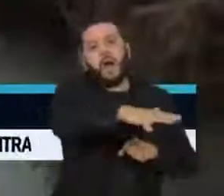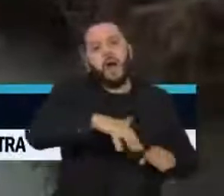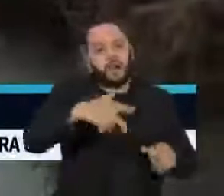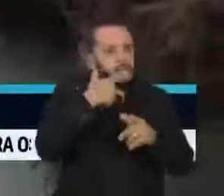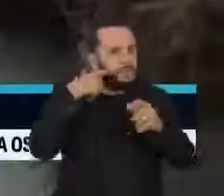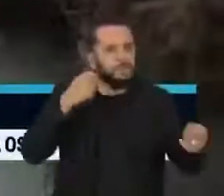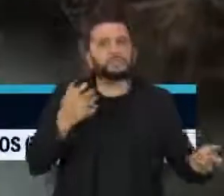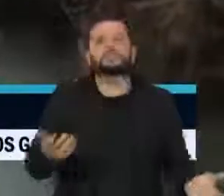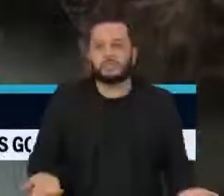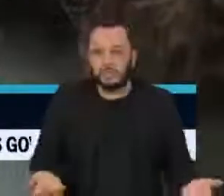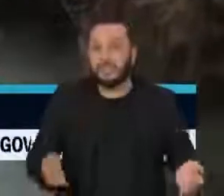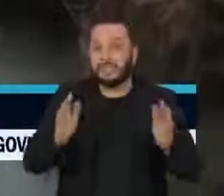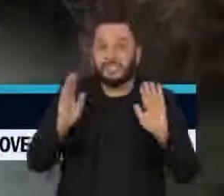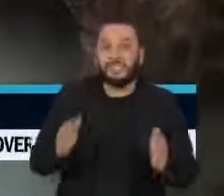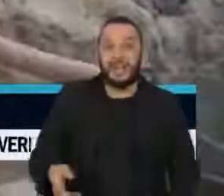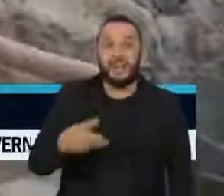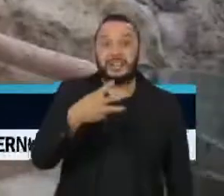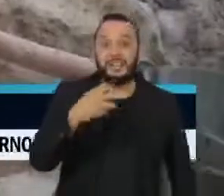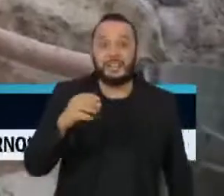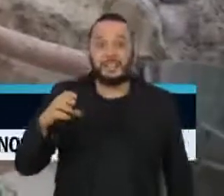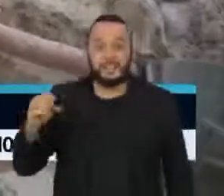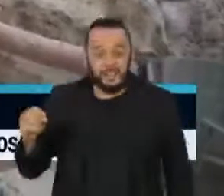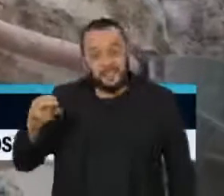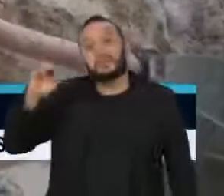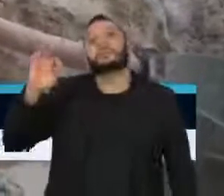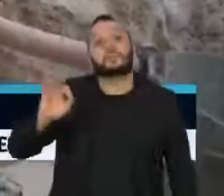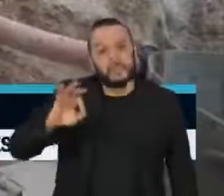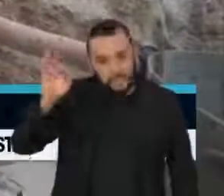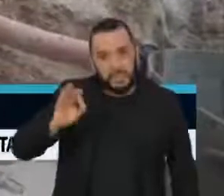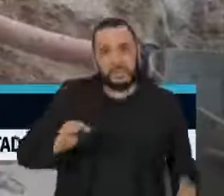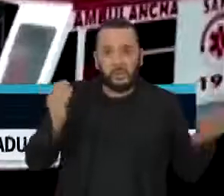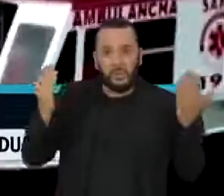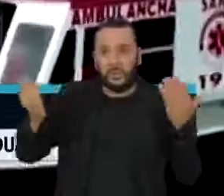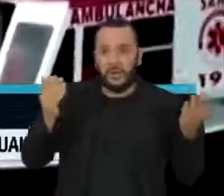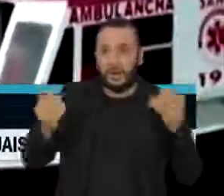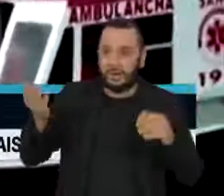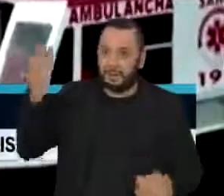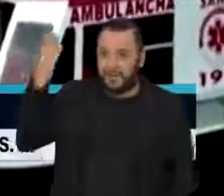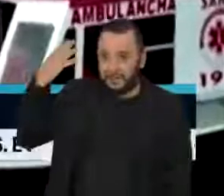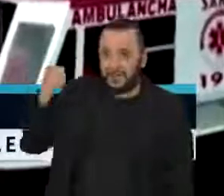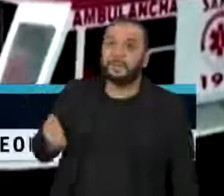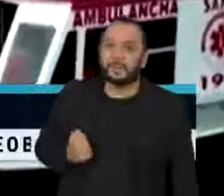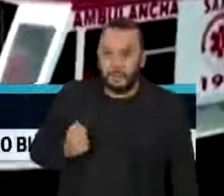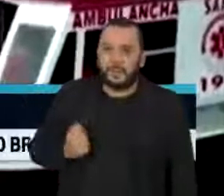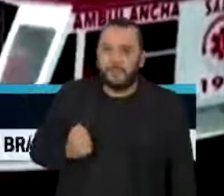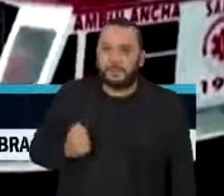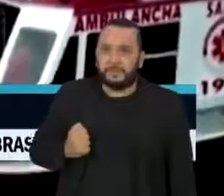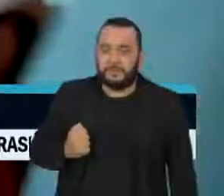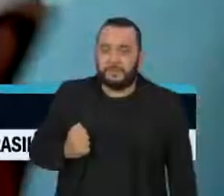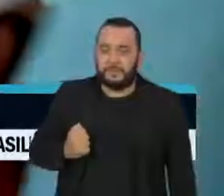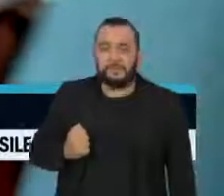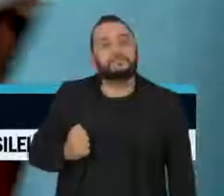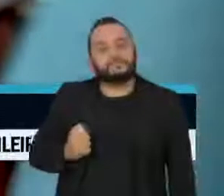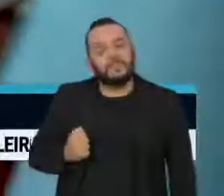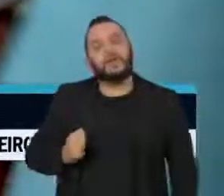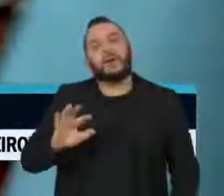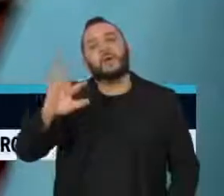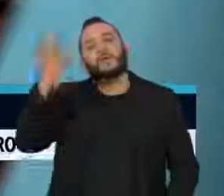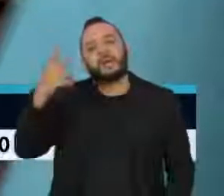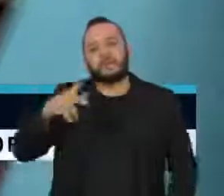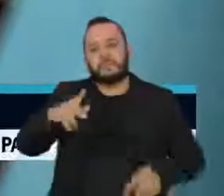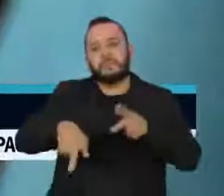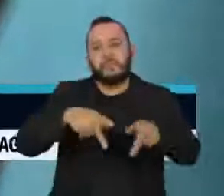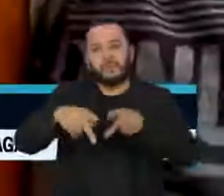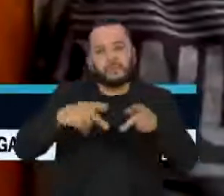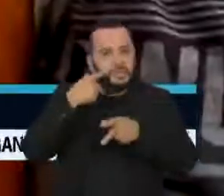de 300% em relação ao acumulado histórico anterior e, evidentemente,